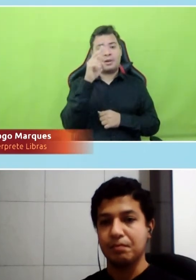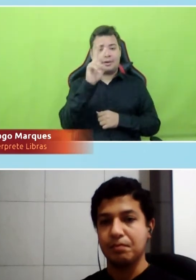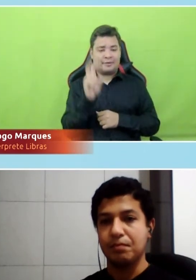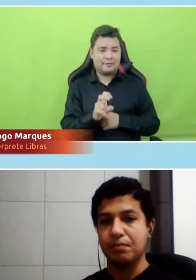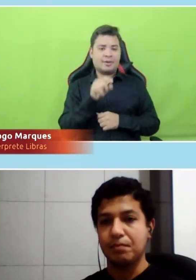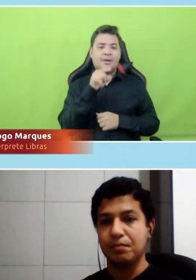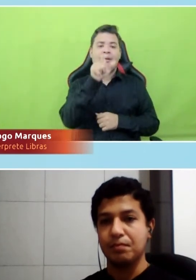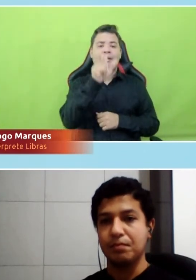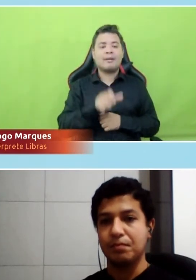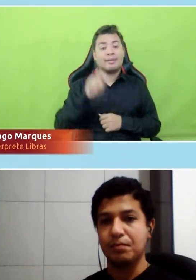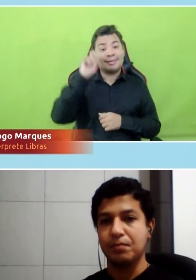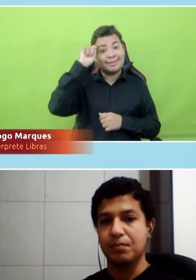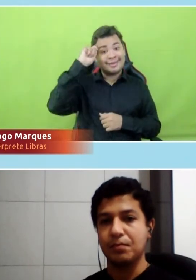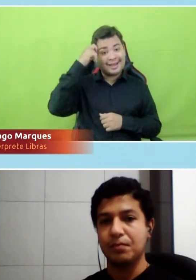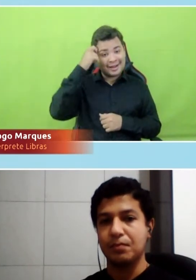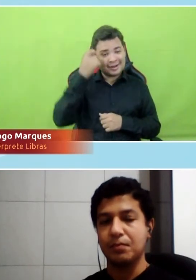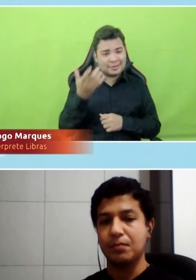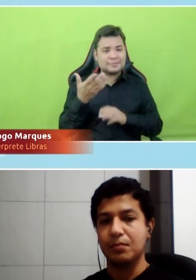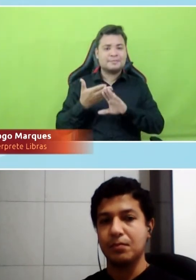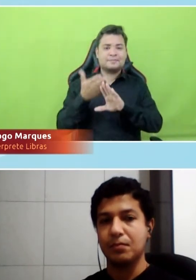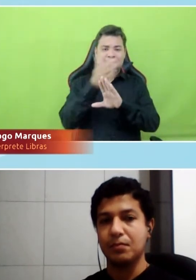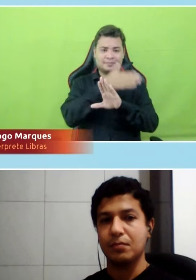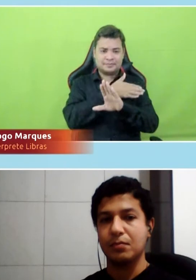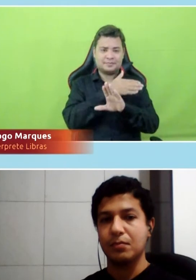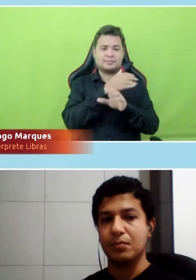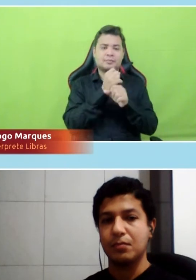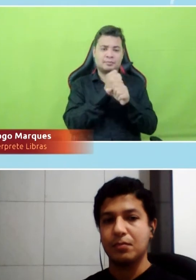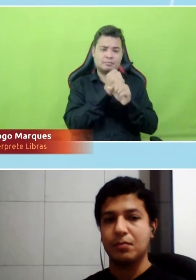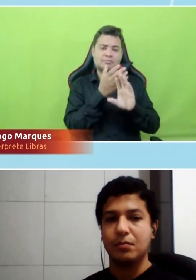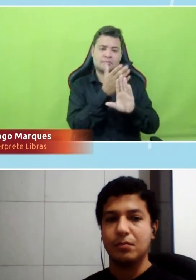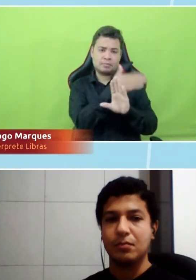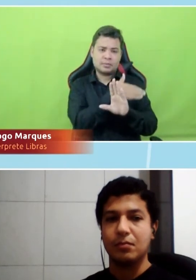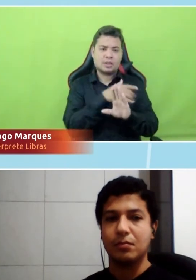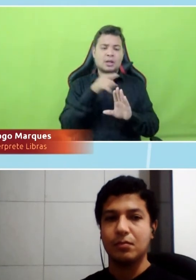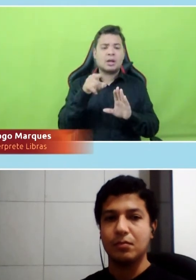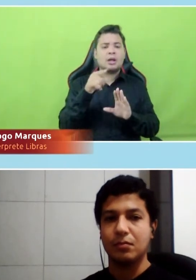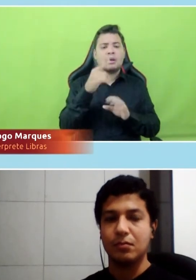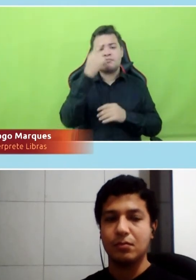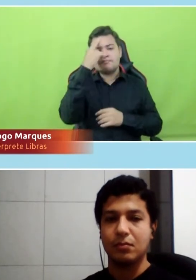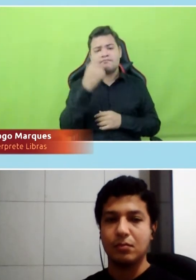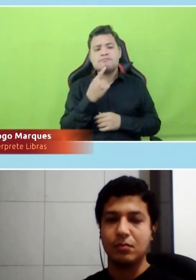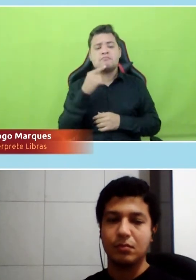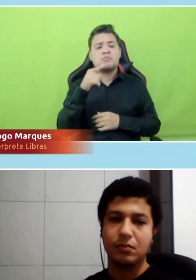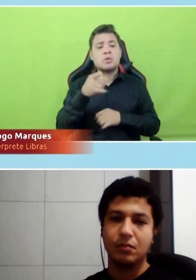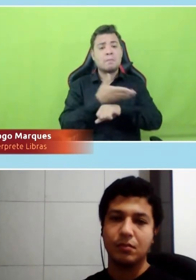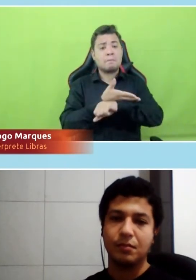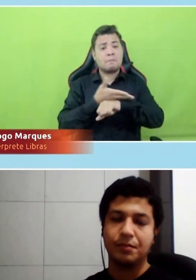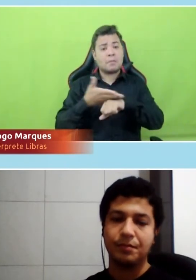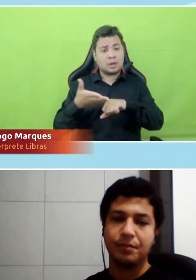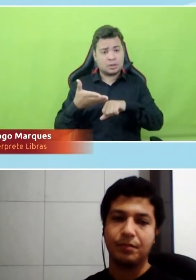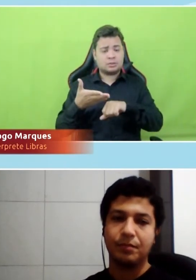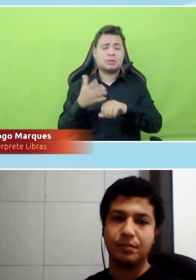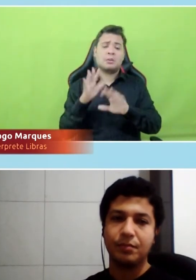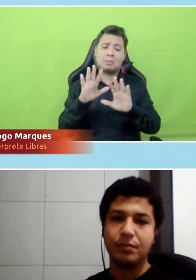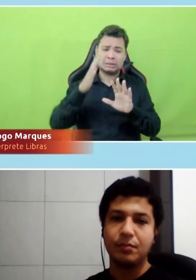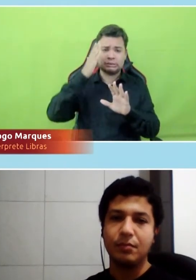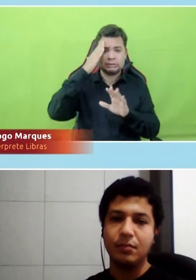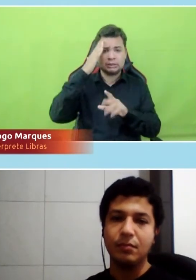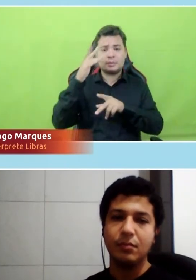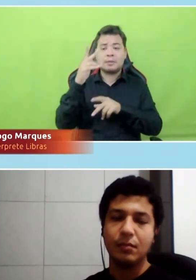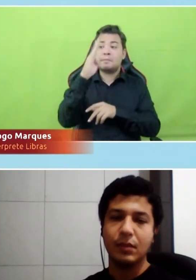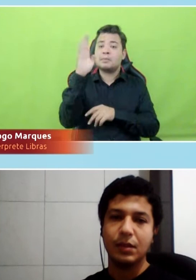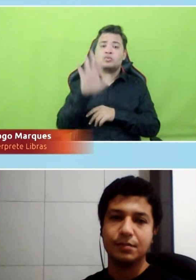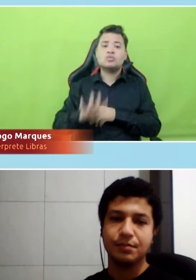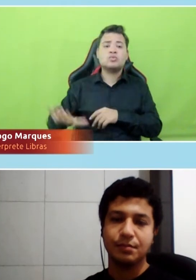em 2018, o candidato médio era branco. Isso apesar dos dados, da população do Brasil,